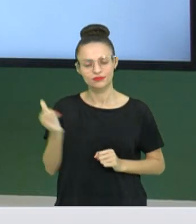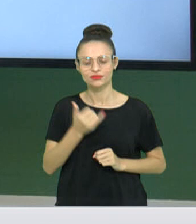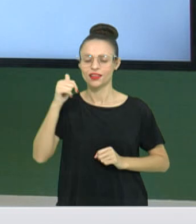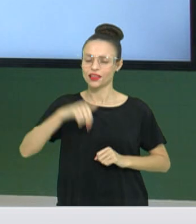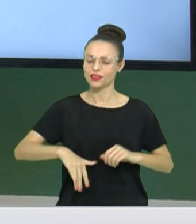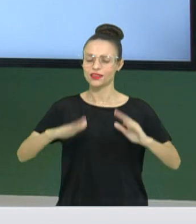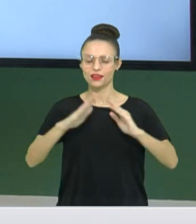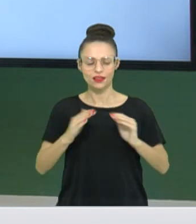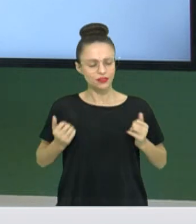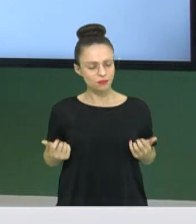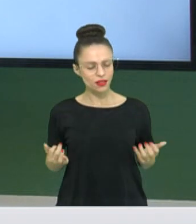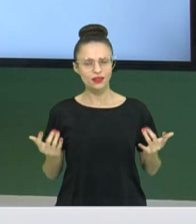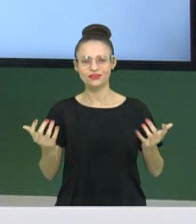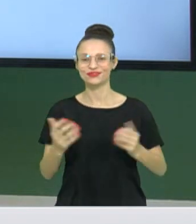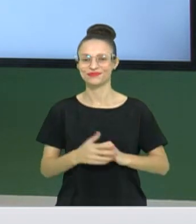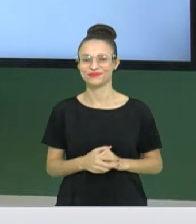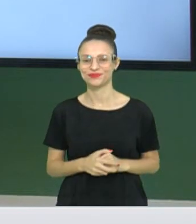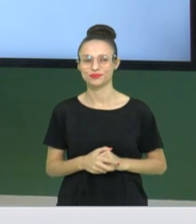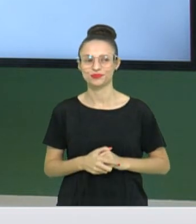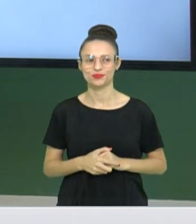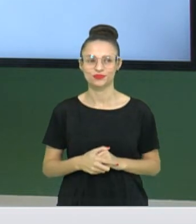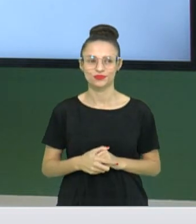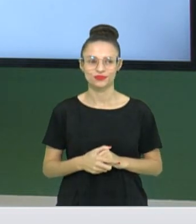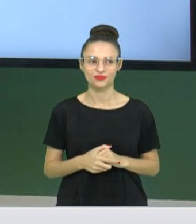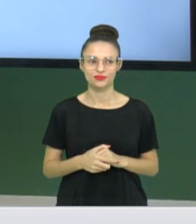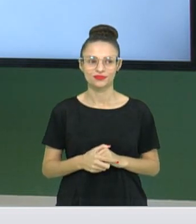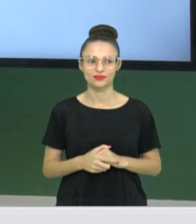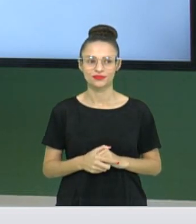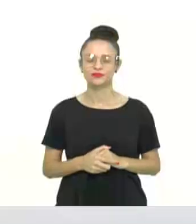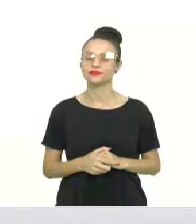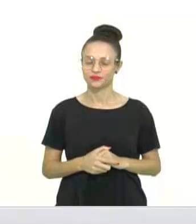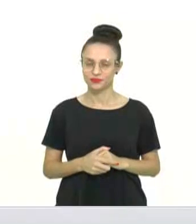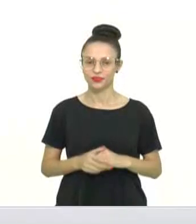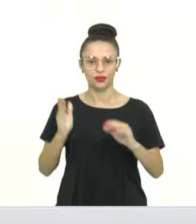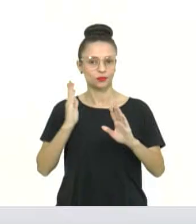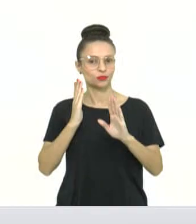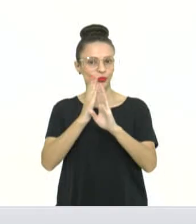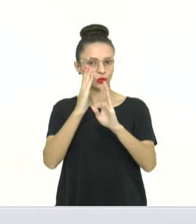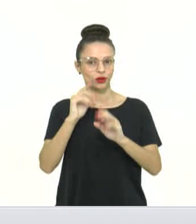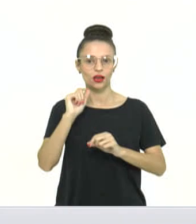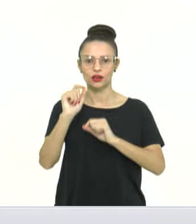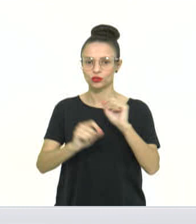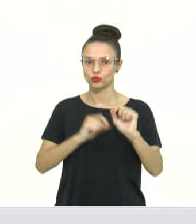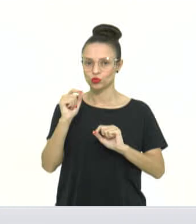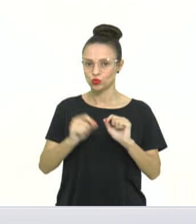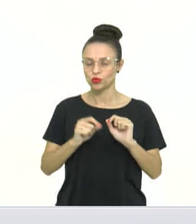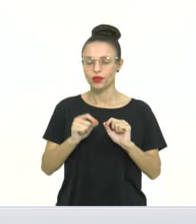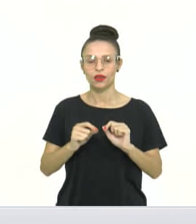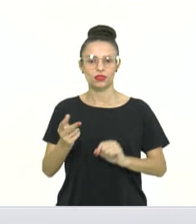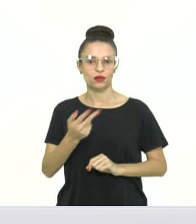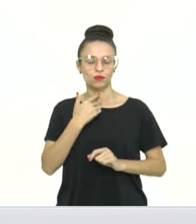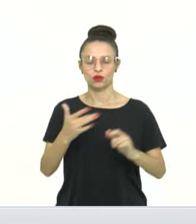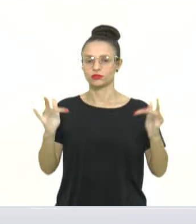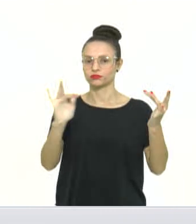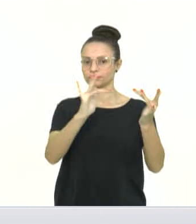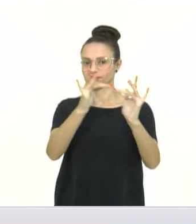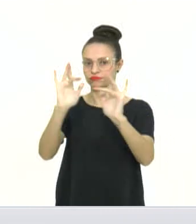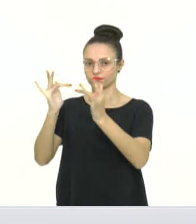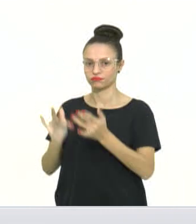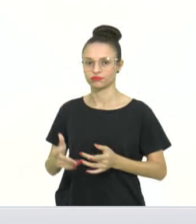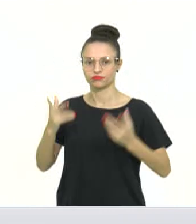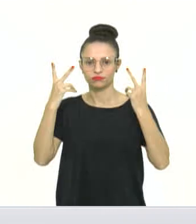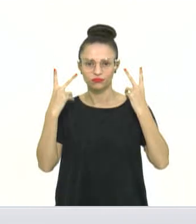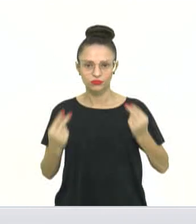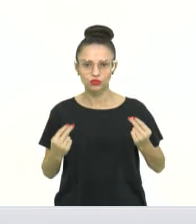a natureza para minha casa, certo? Por causa da restrição de ter contato normal